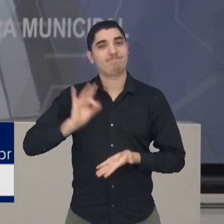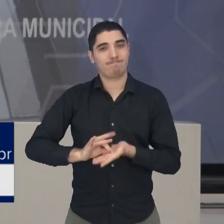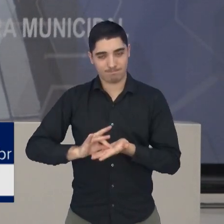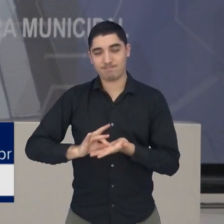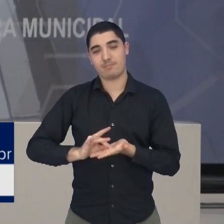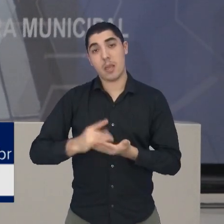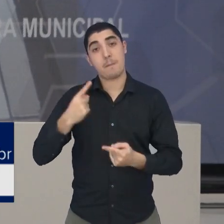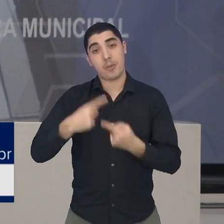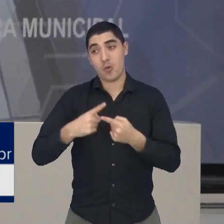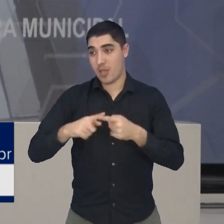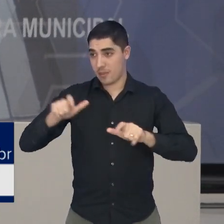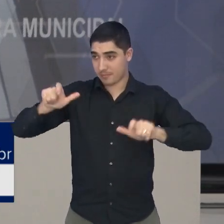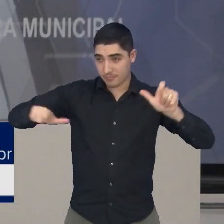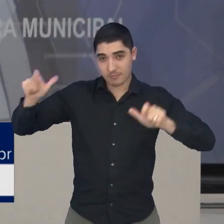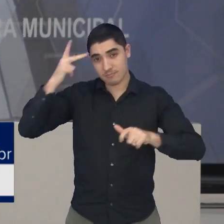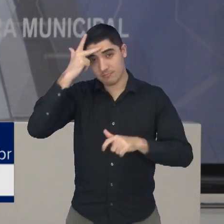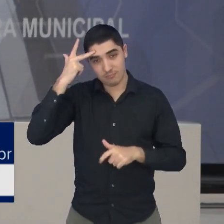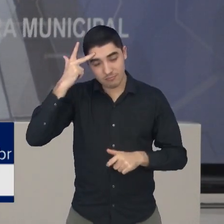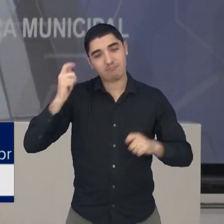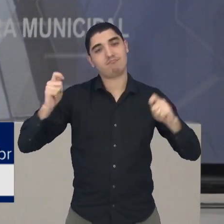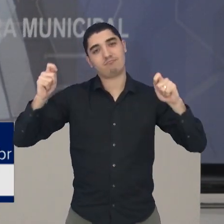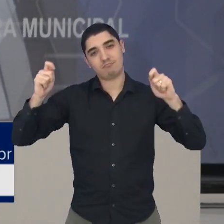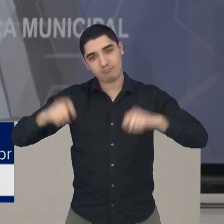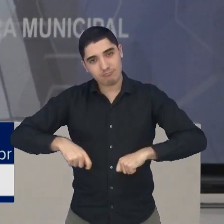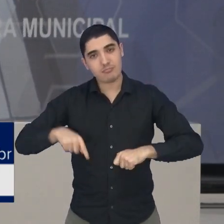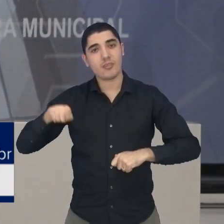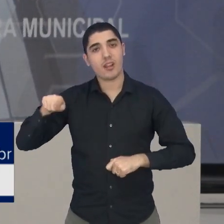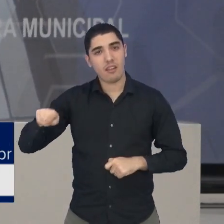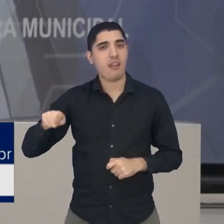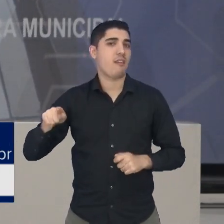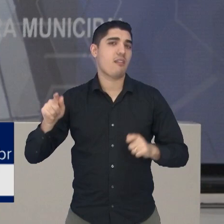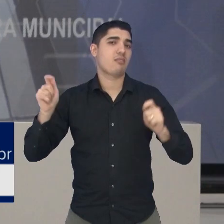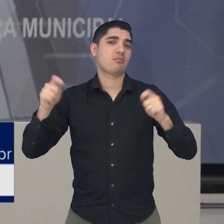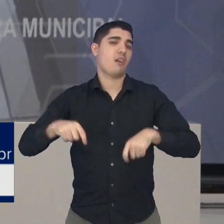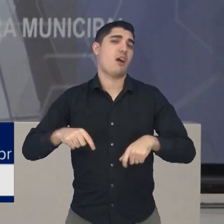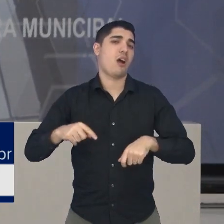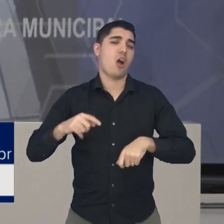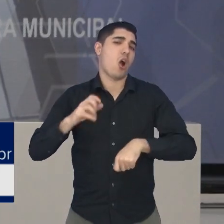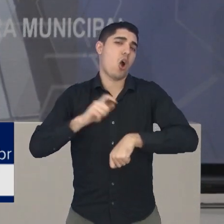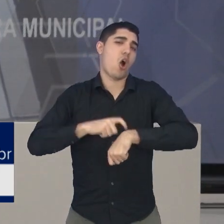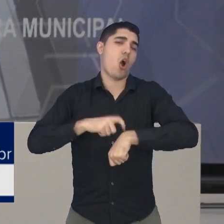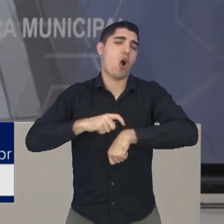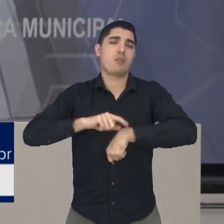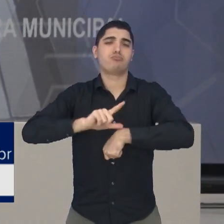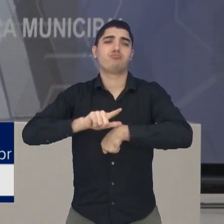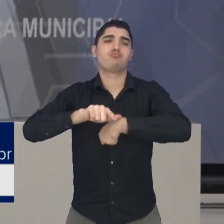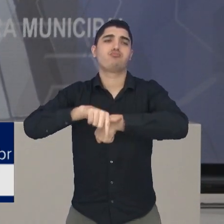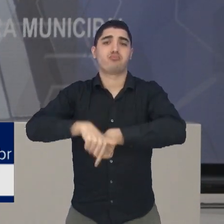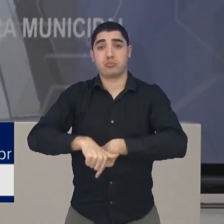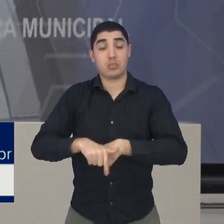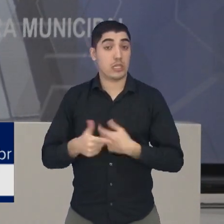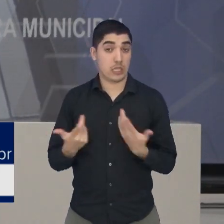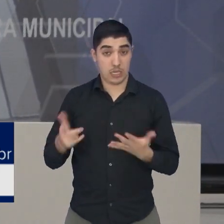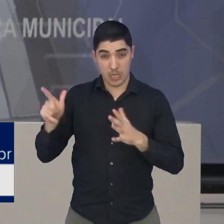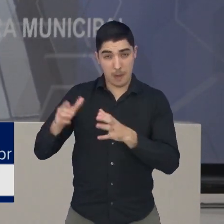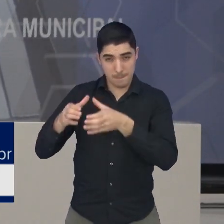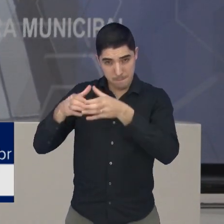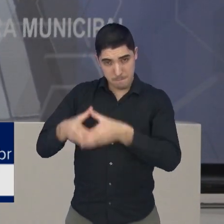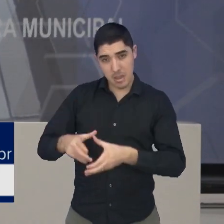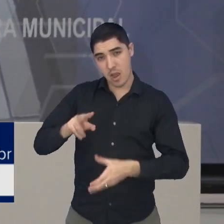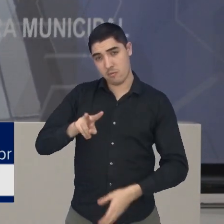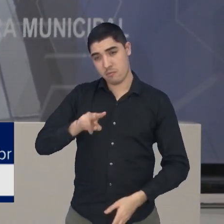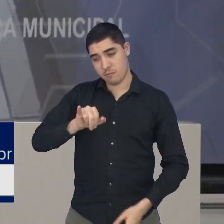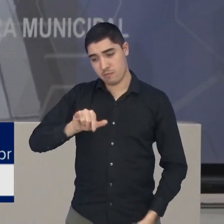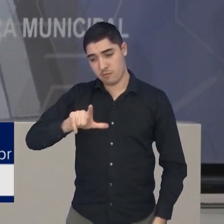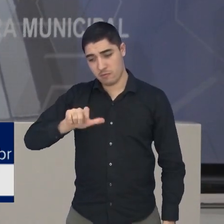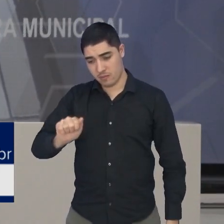para que essas pessoas possam ficar até muitas vezes mais tarde da noite. E a Vila Maria, vereador Walter, é um bairro que